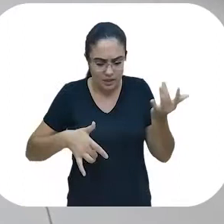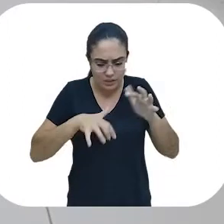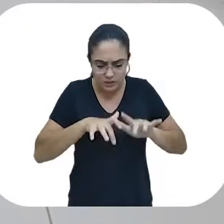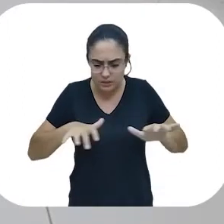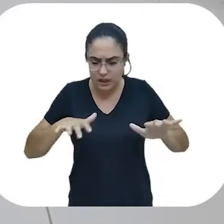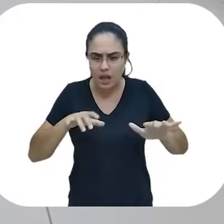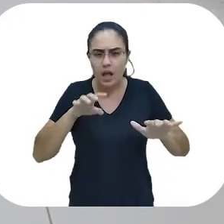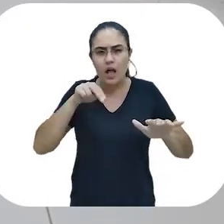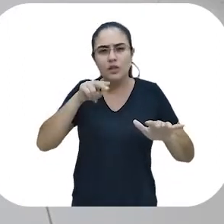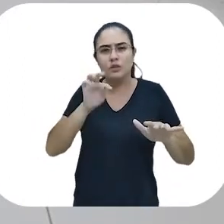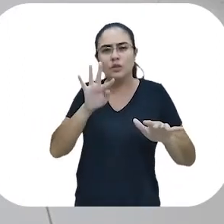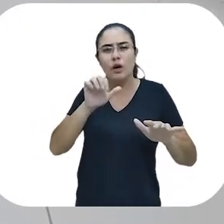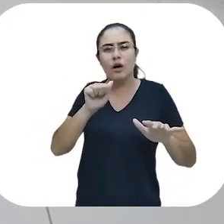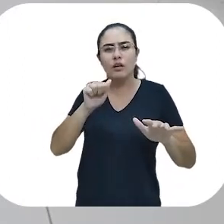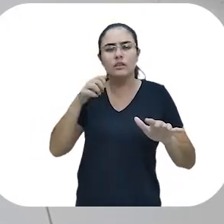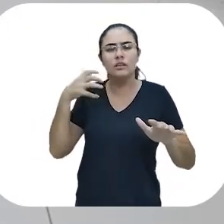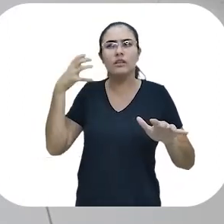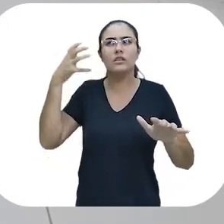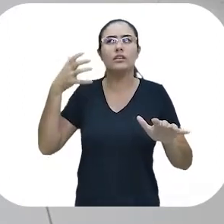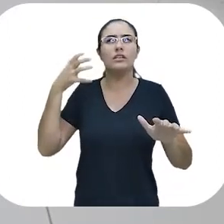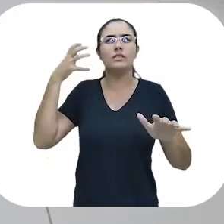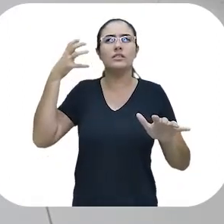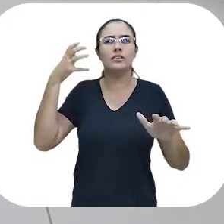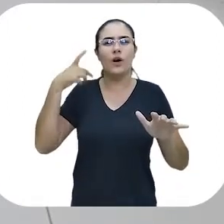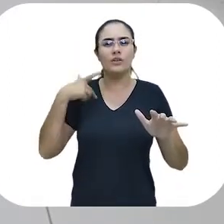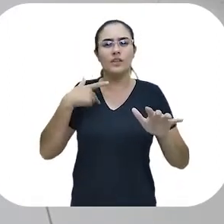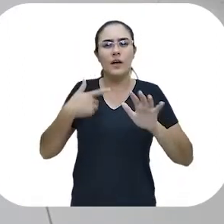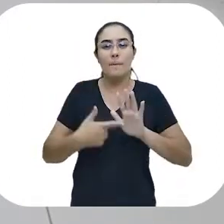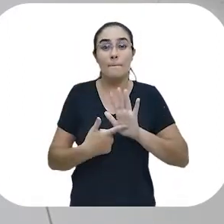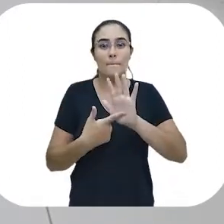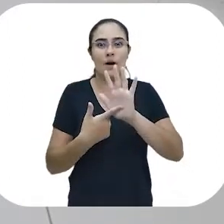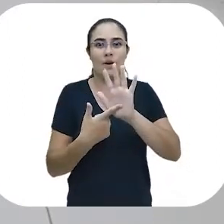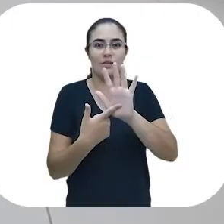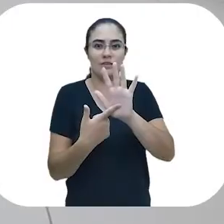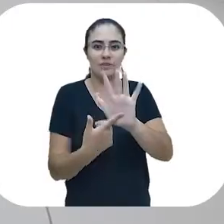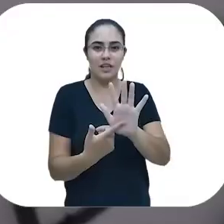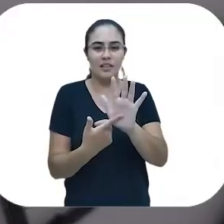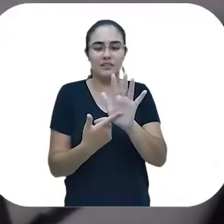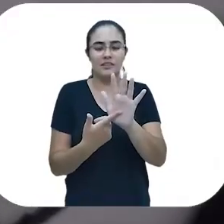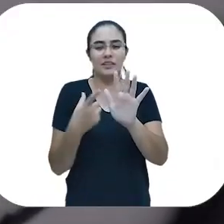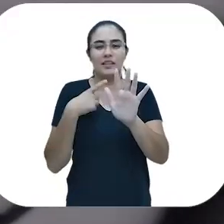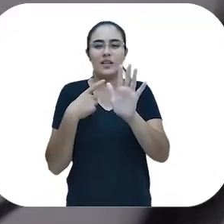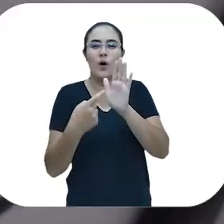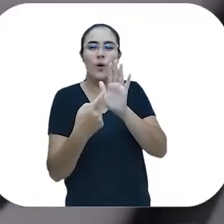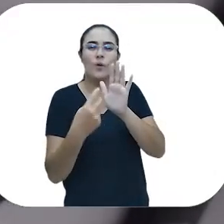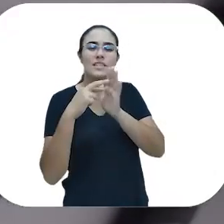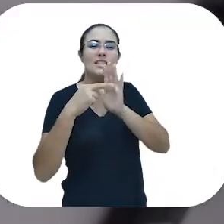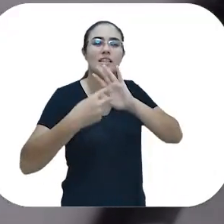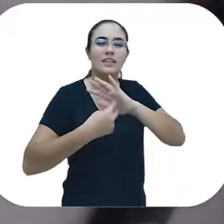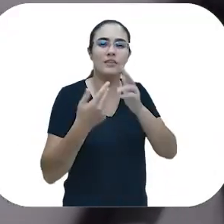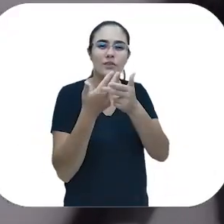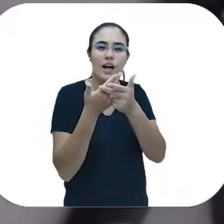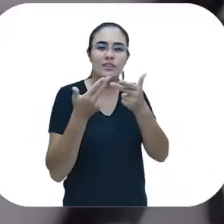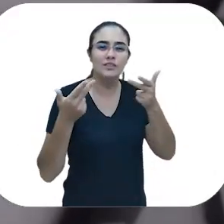traduzisse o brilho nos olhos de quem ama e quer bem, que revelasse a sutileza das renúncias, a abertura de quem